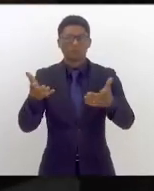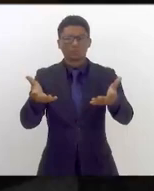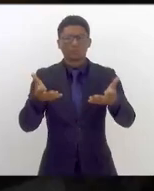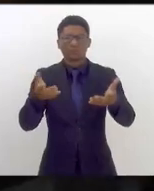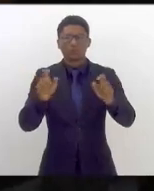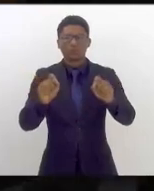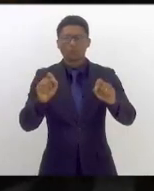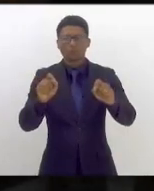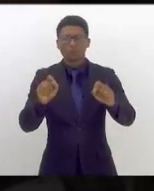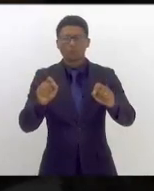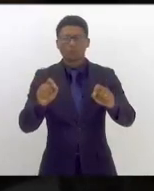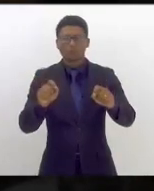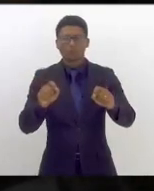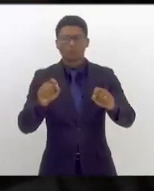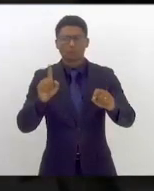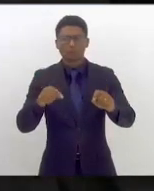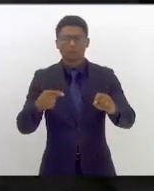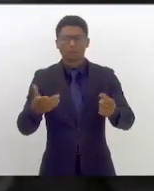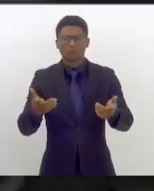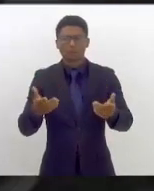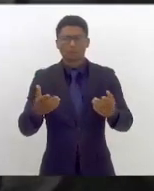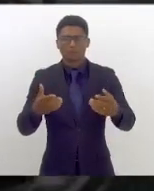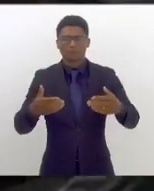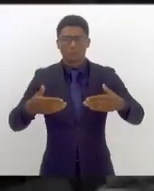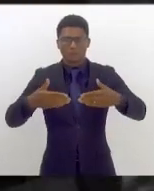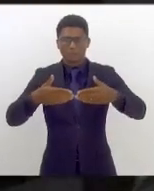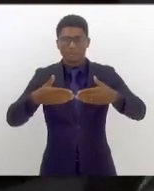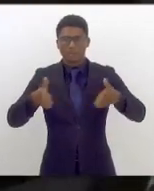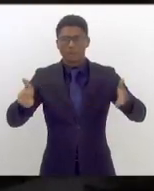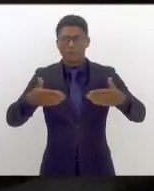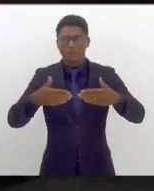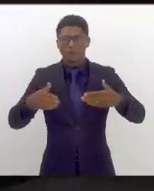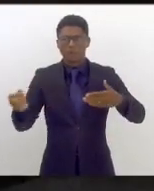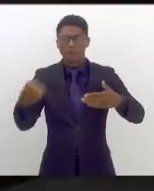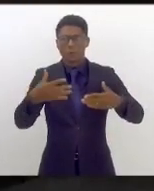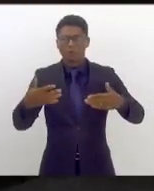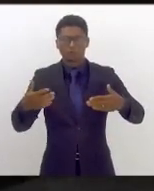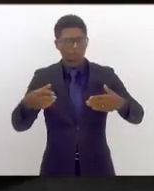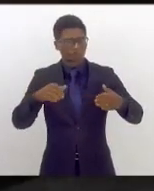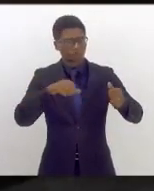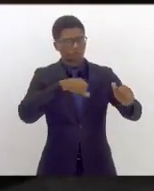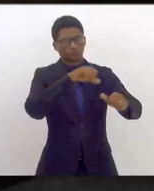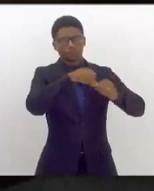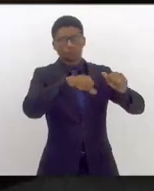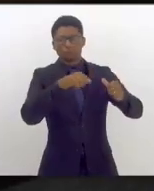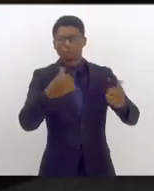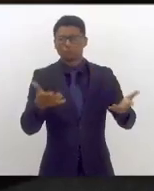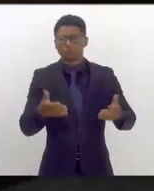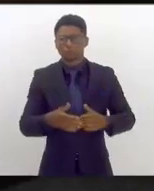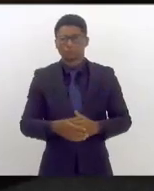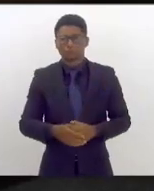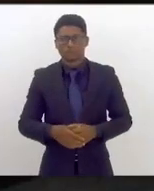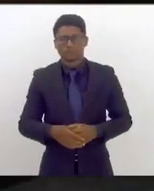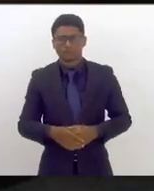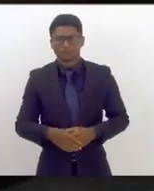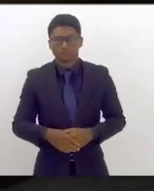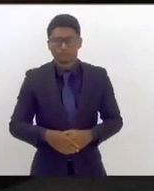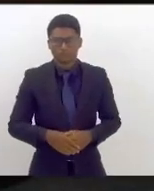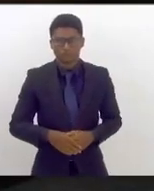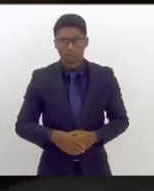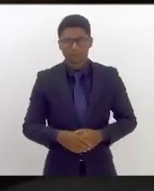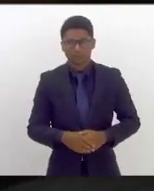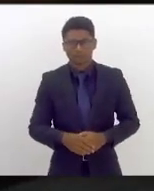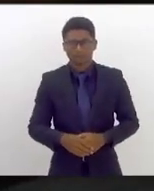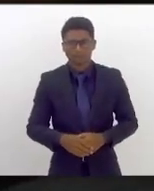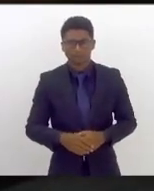mudar um novo acesso que pode ser feito muito bem sem sem desmanchar algo que